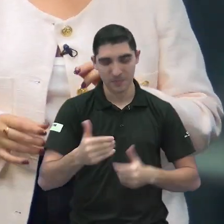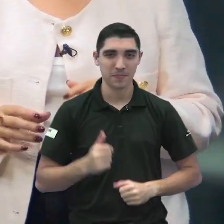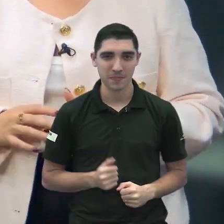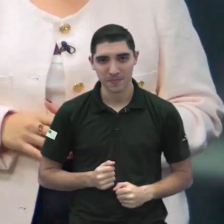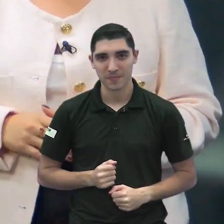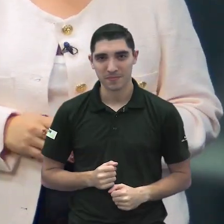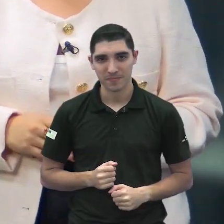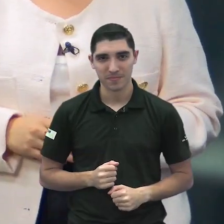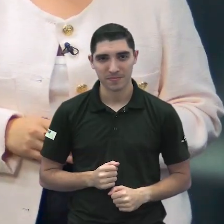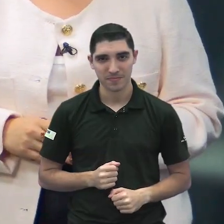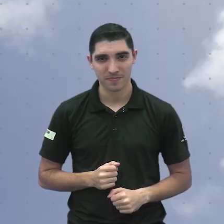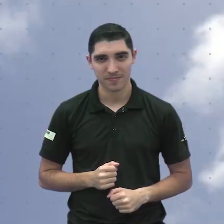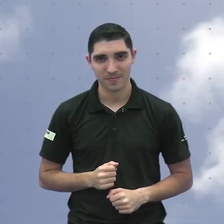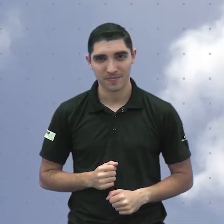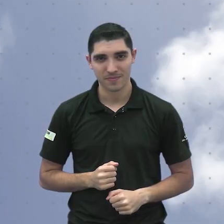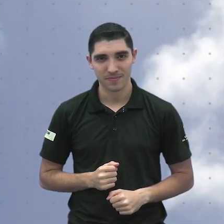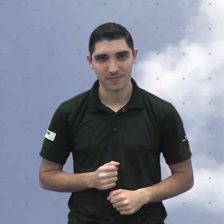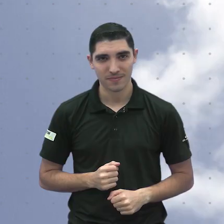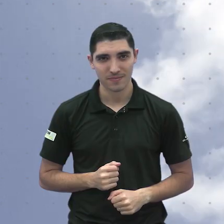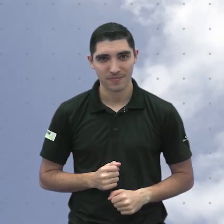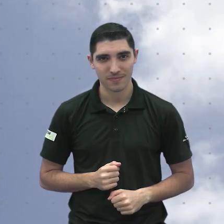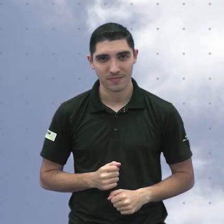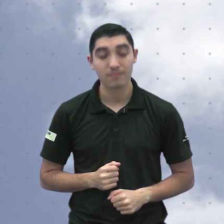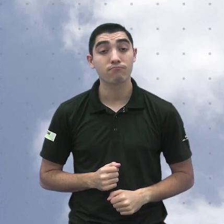primeiros dias da primavera.